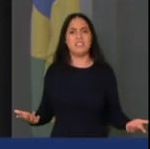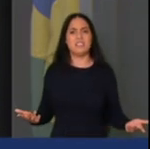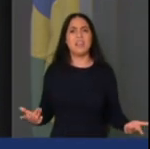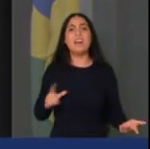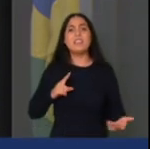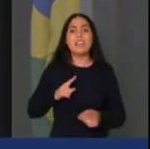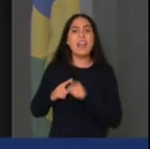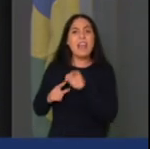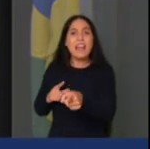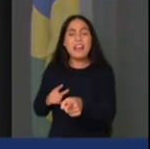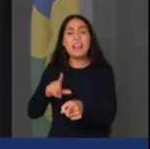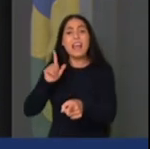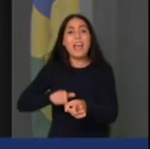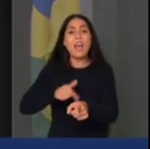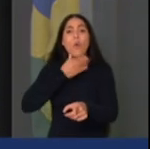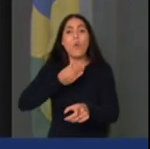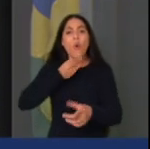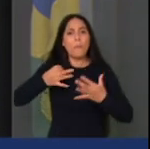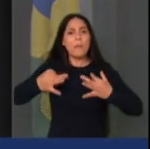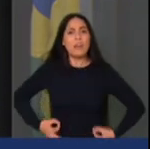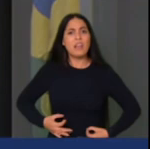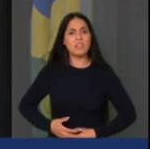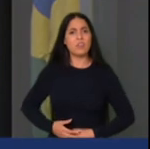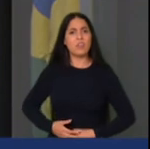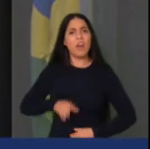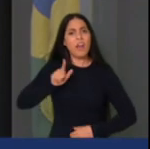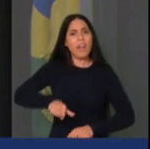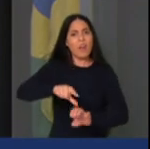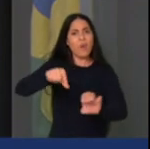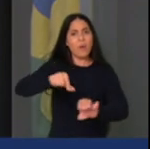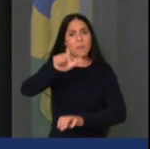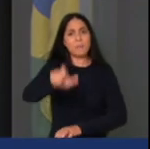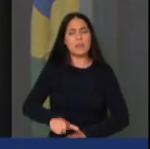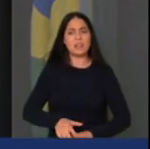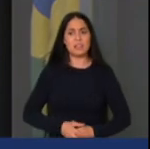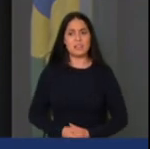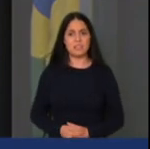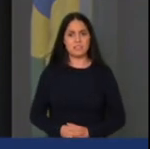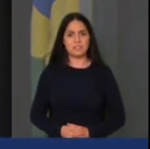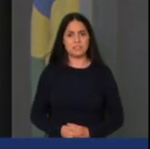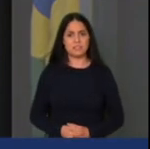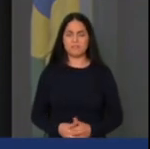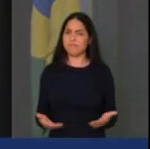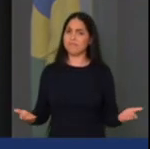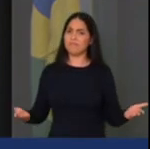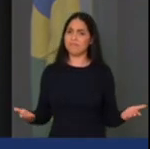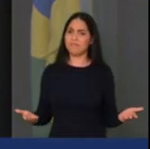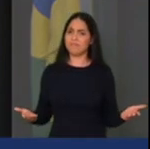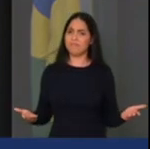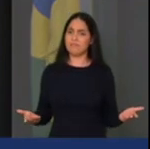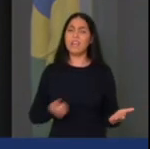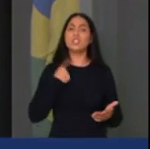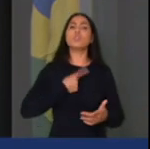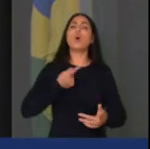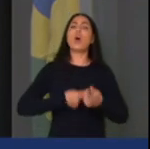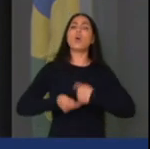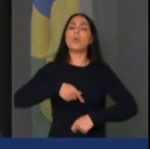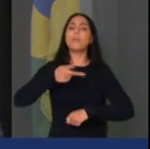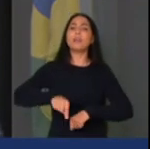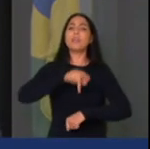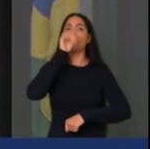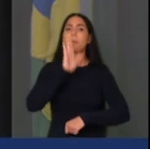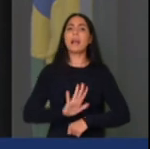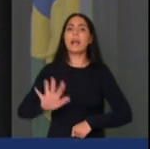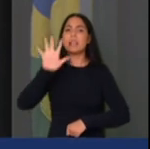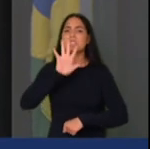que inclusive gera faz com que a nossa economia se mantenha aquecida e